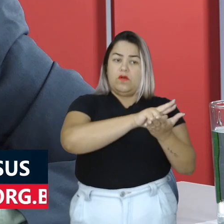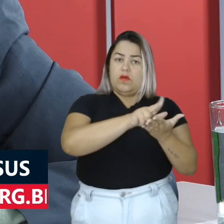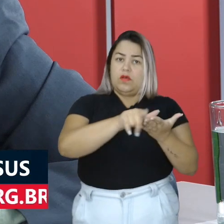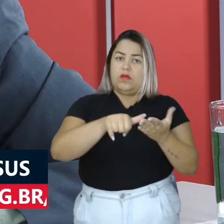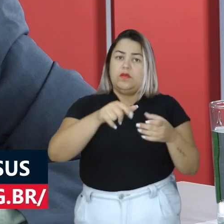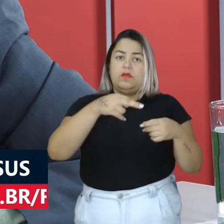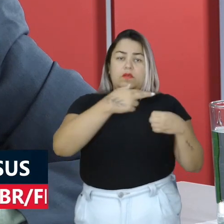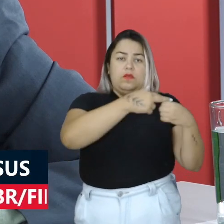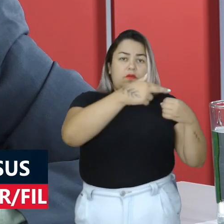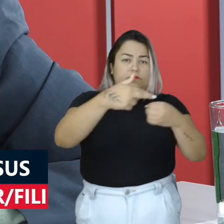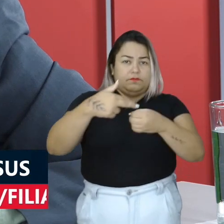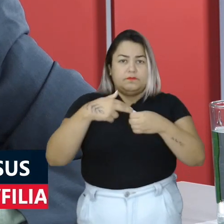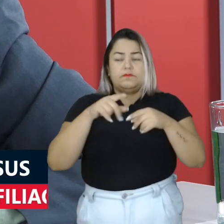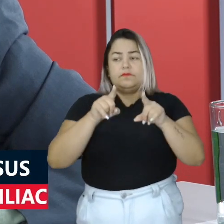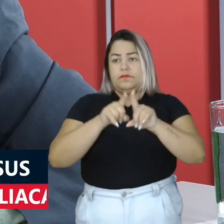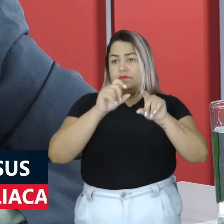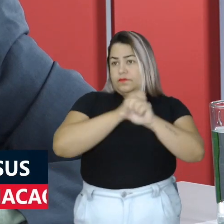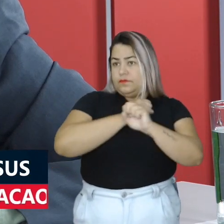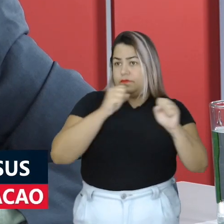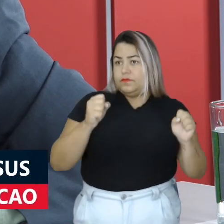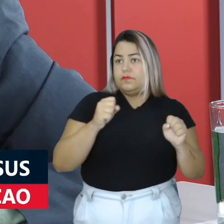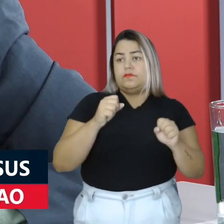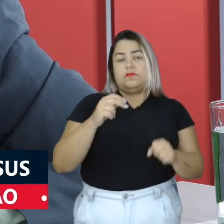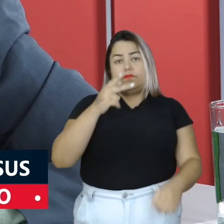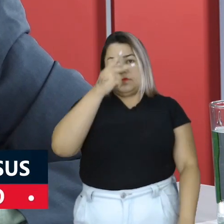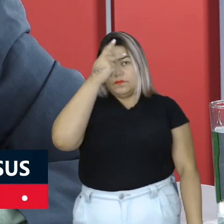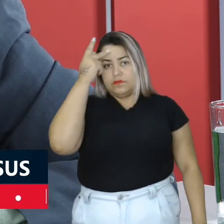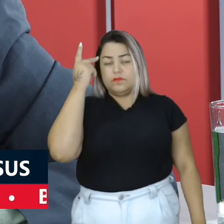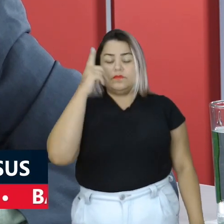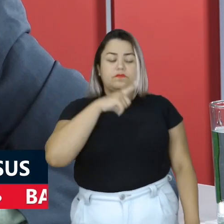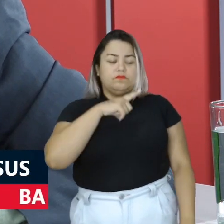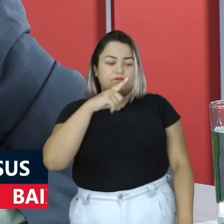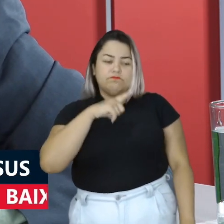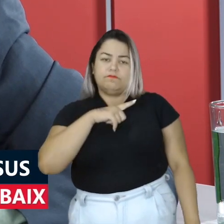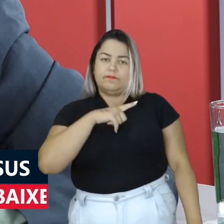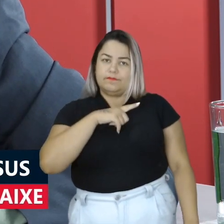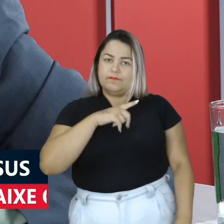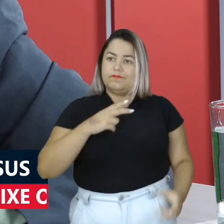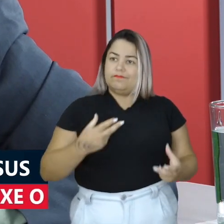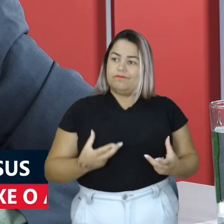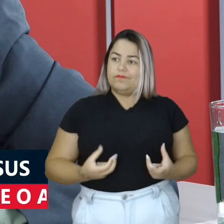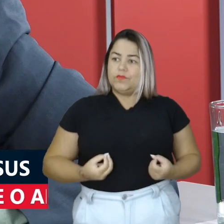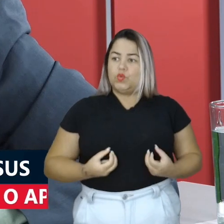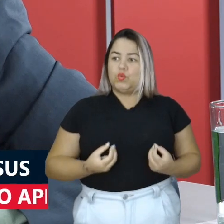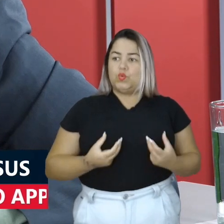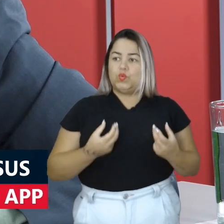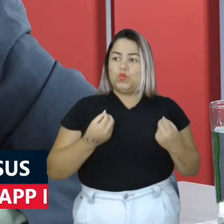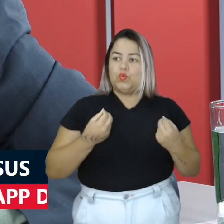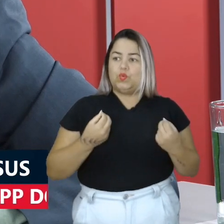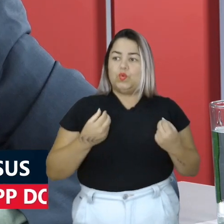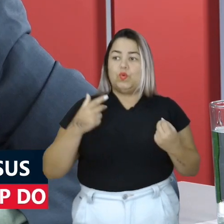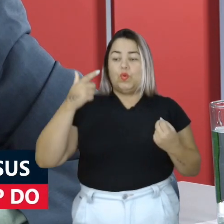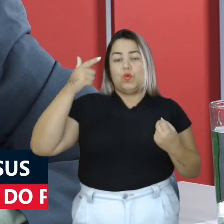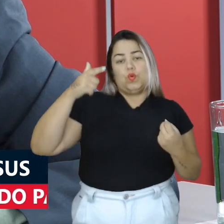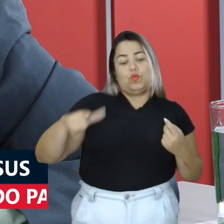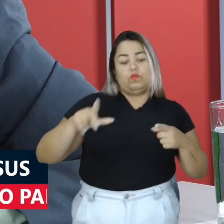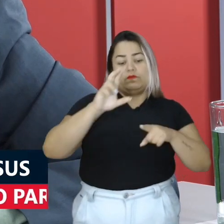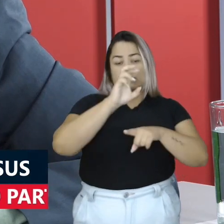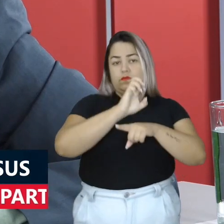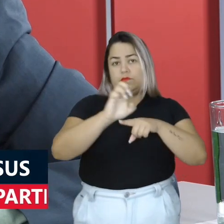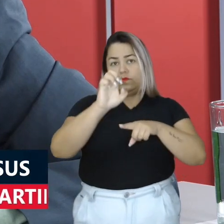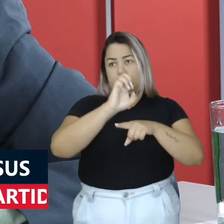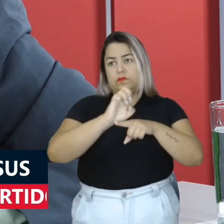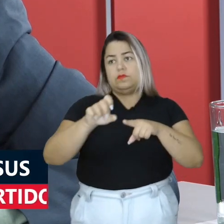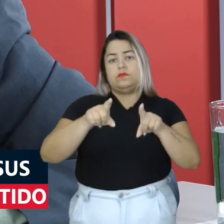para viabilizar a assistência ao paciente que tem câncer. E como a Bahia, também outros estados serão contemplados com